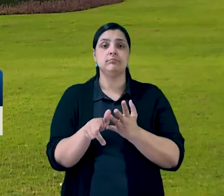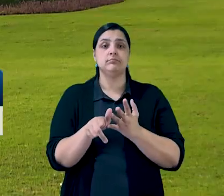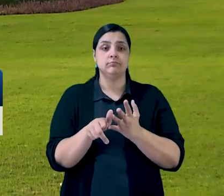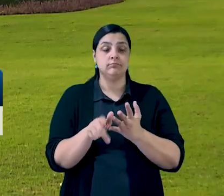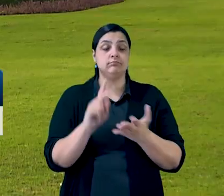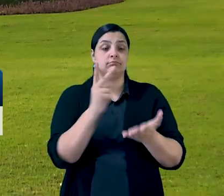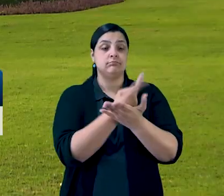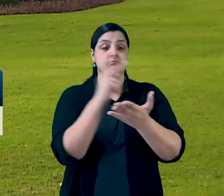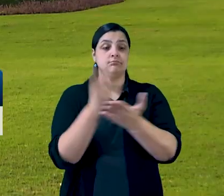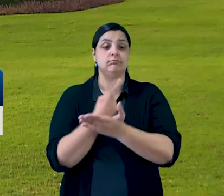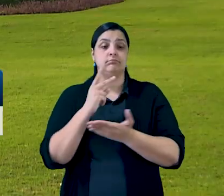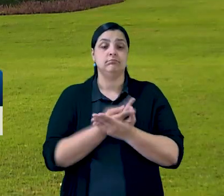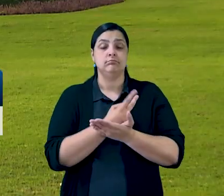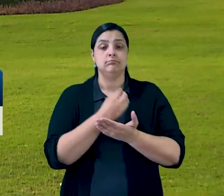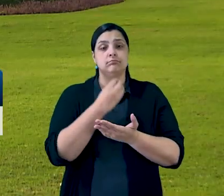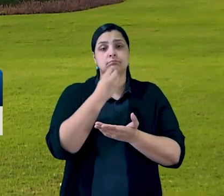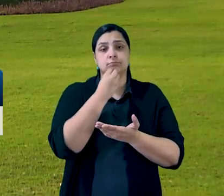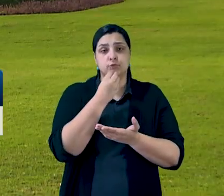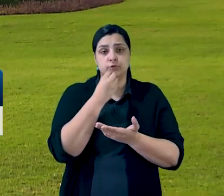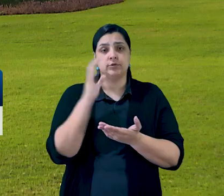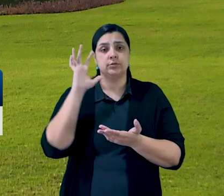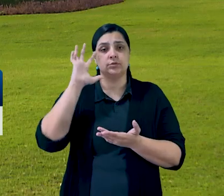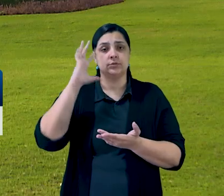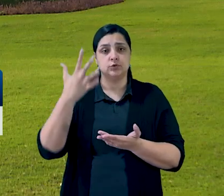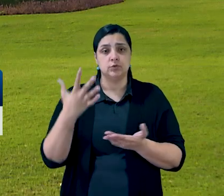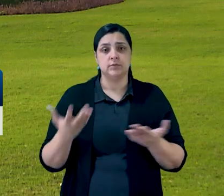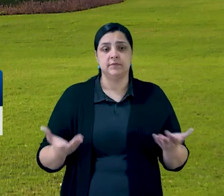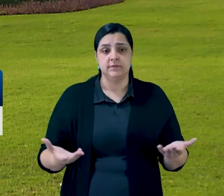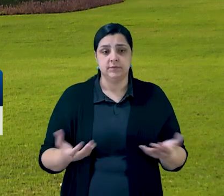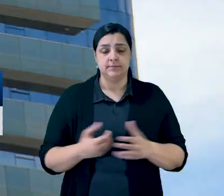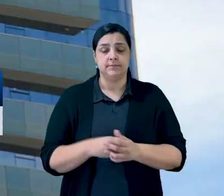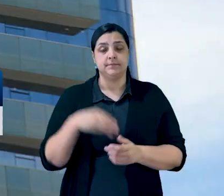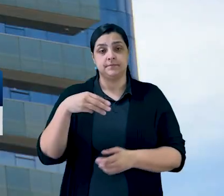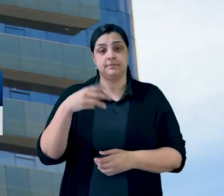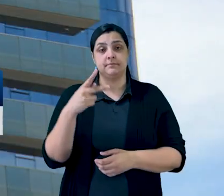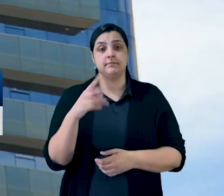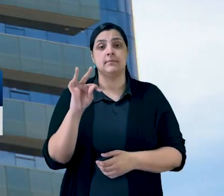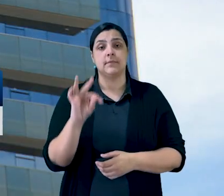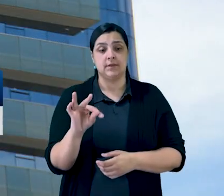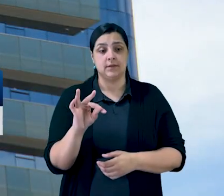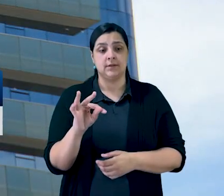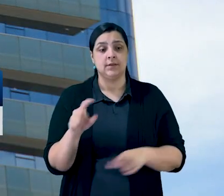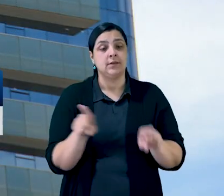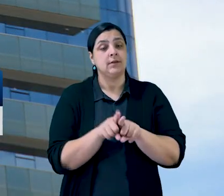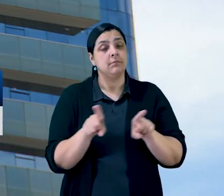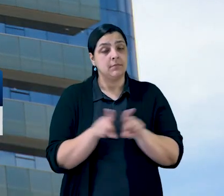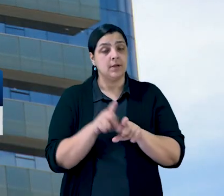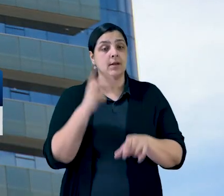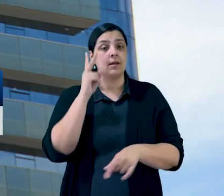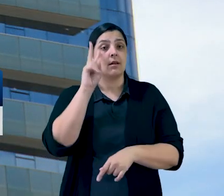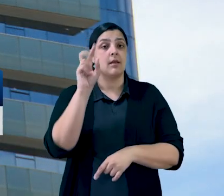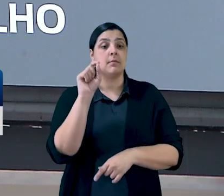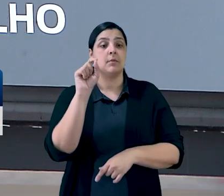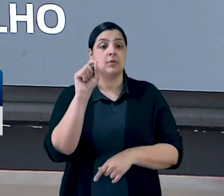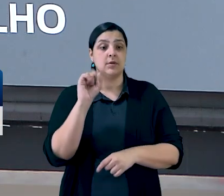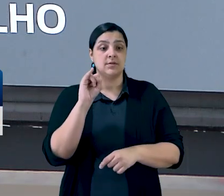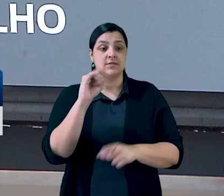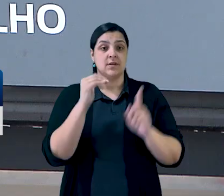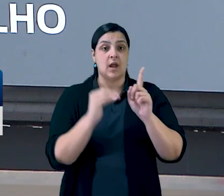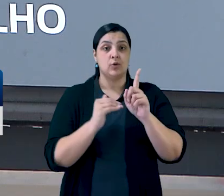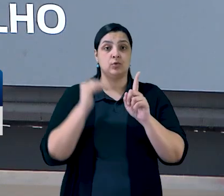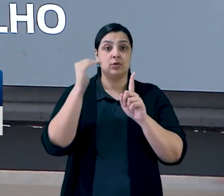ocasiões em que as irregularidades poderiam ter sido resolvidas. O Ministério Público do Trabalho também ressaltou que quando